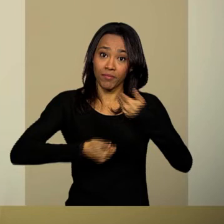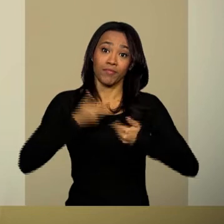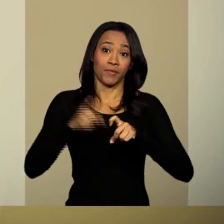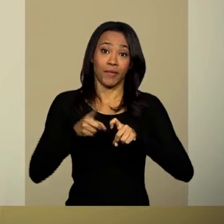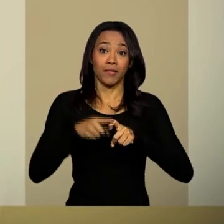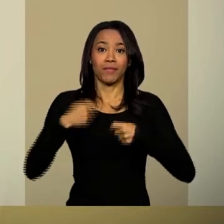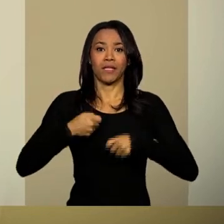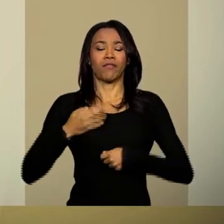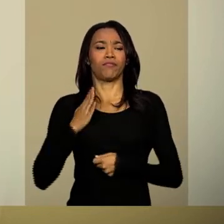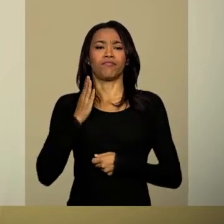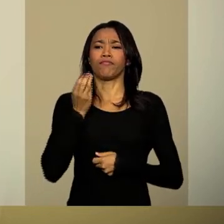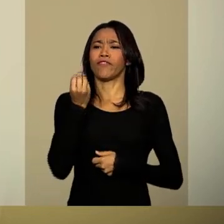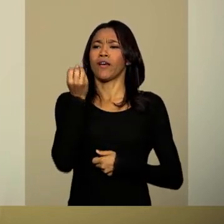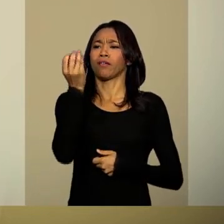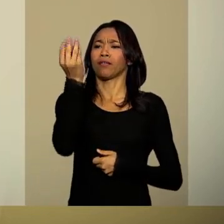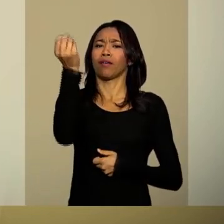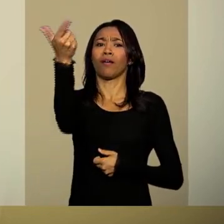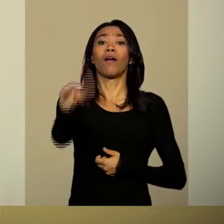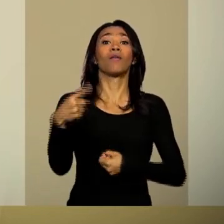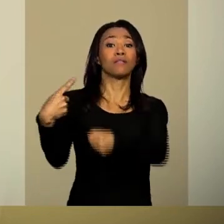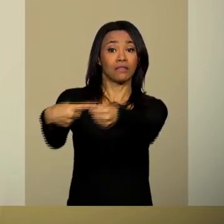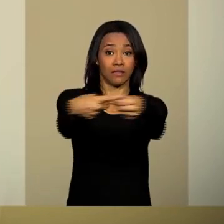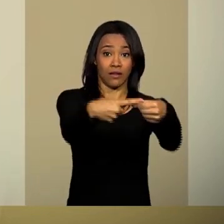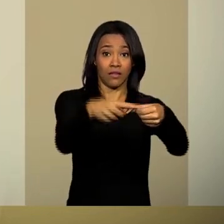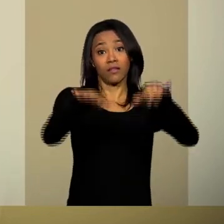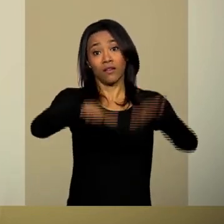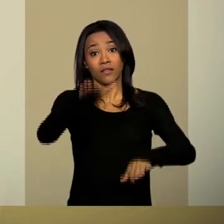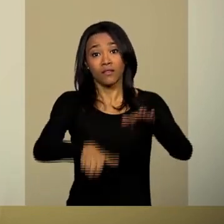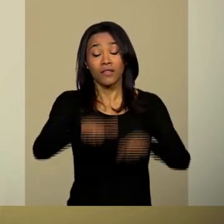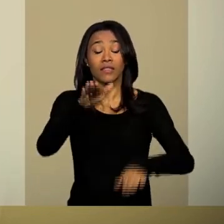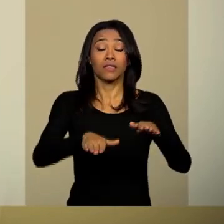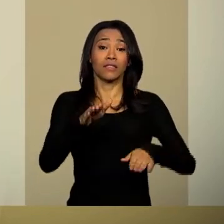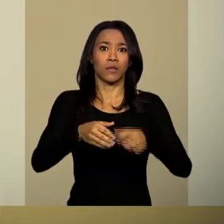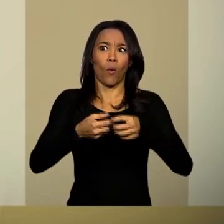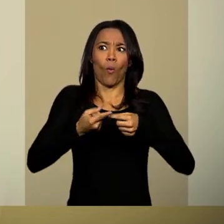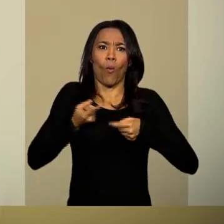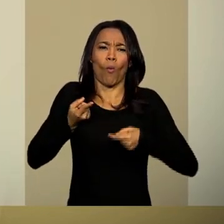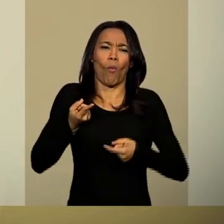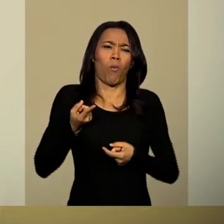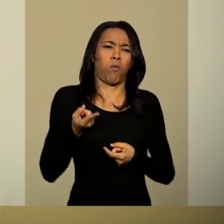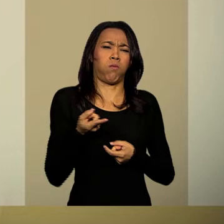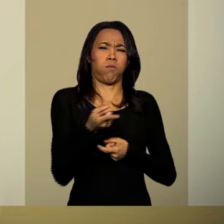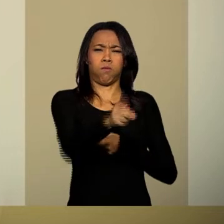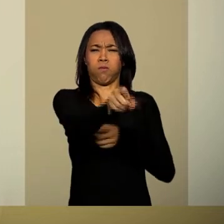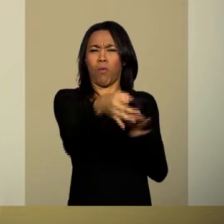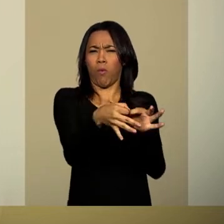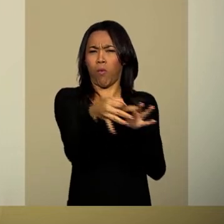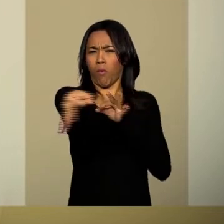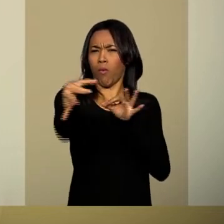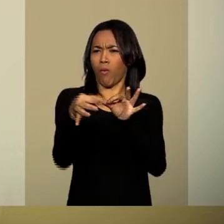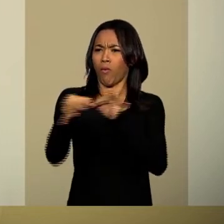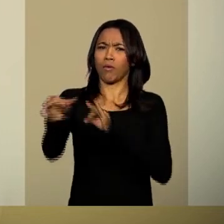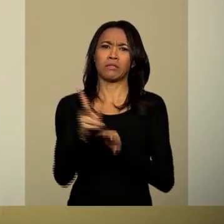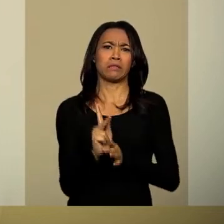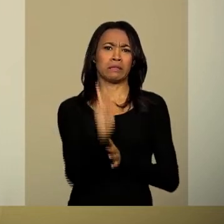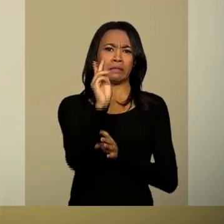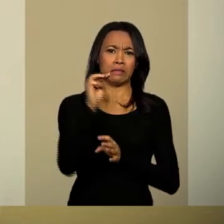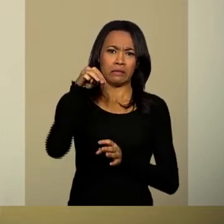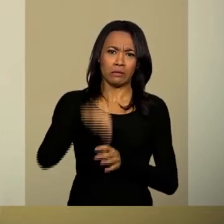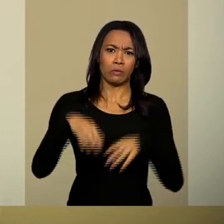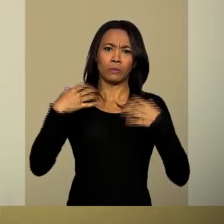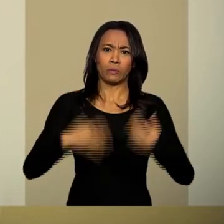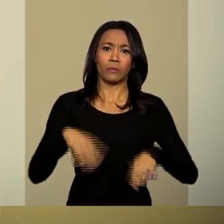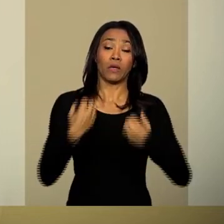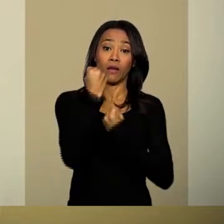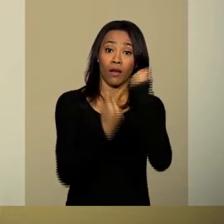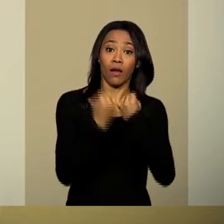tinha que se deslocar para outra cidade às vezes a dezenas e dezenas de quilômetros de distância de carro